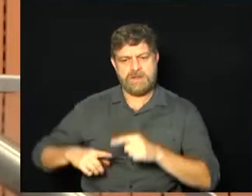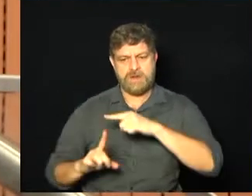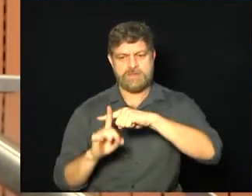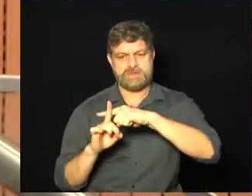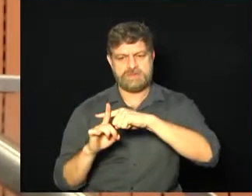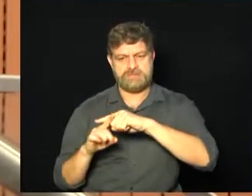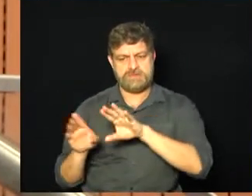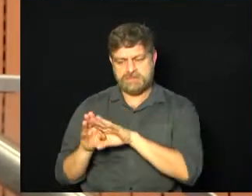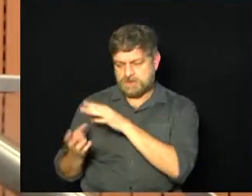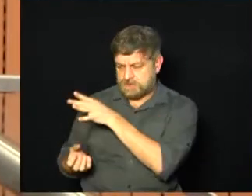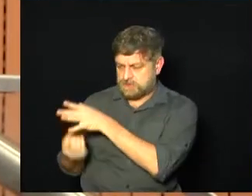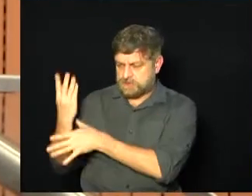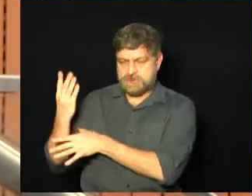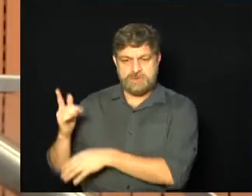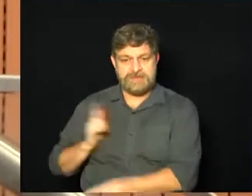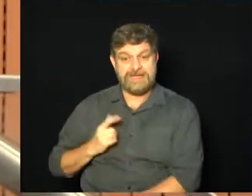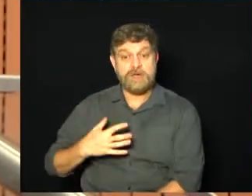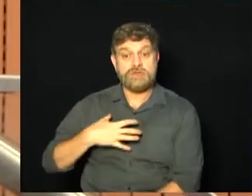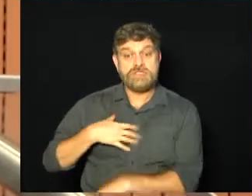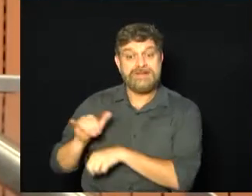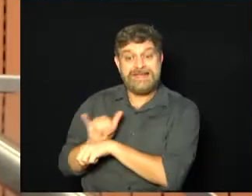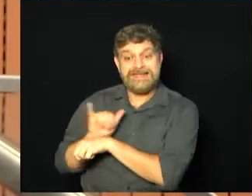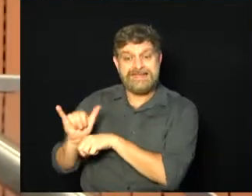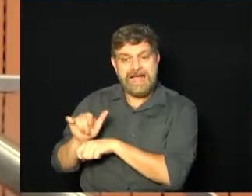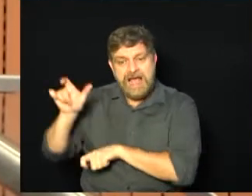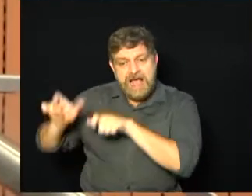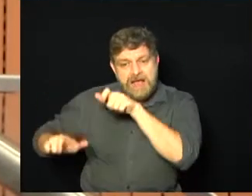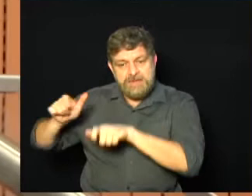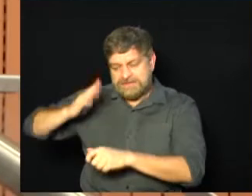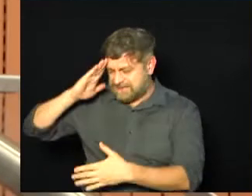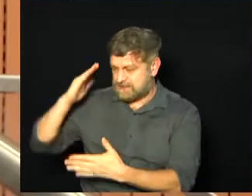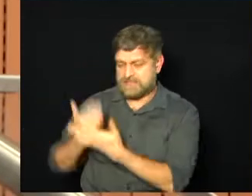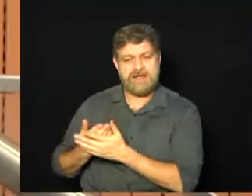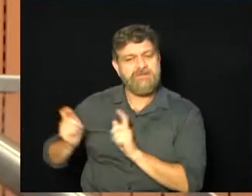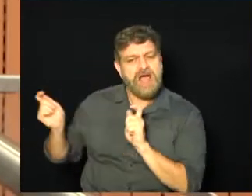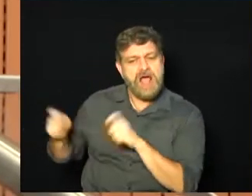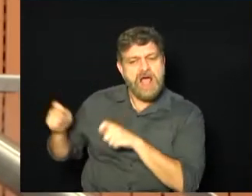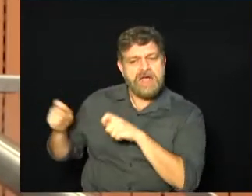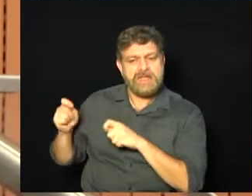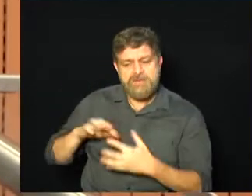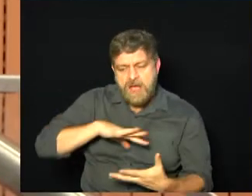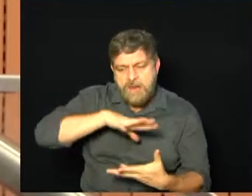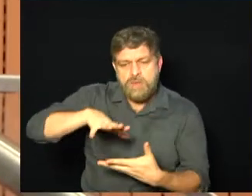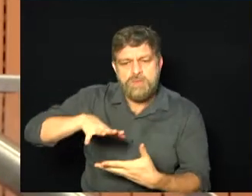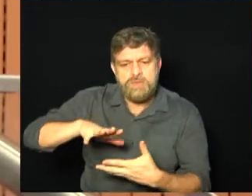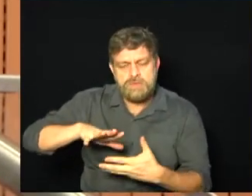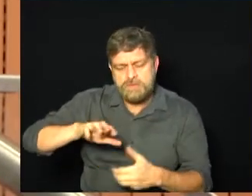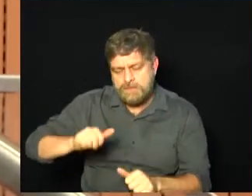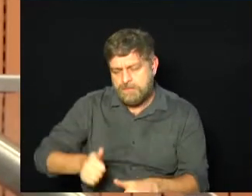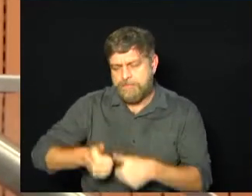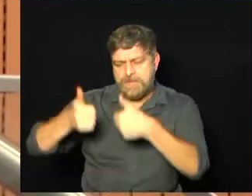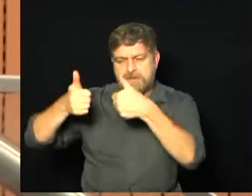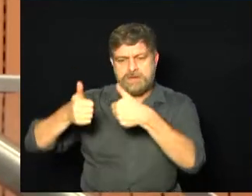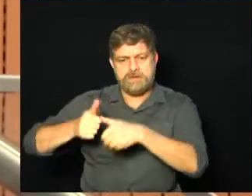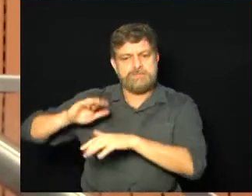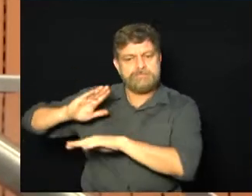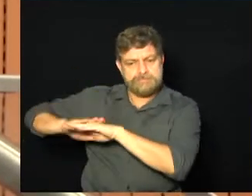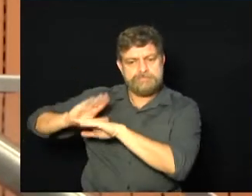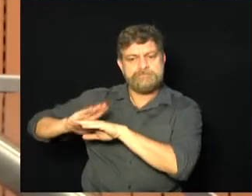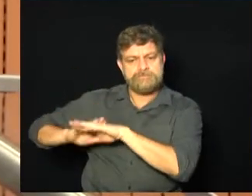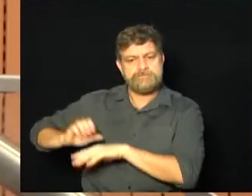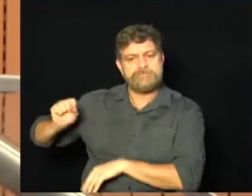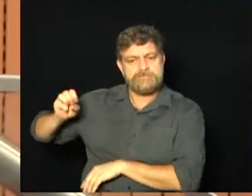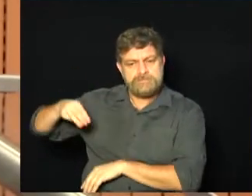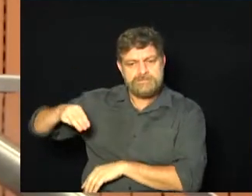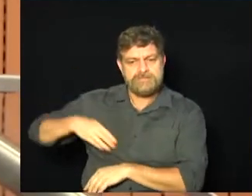inclusive. A maneira como as pessoas acreditavam que era possível construir um mundo melhor, e construíram.